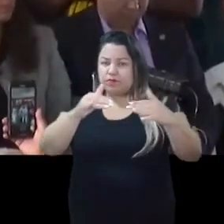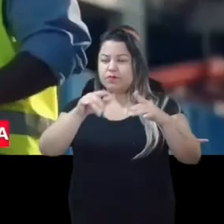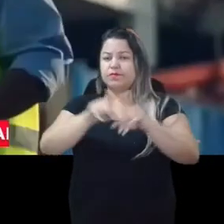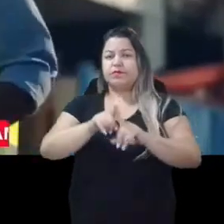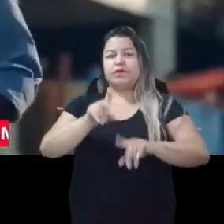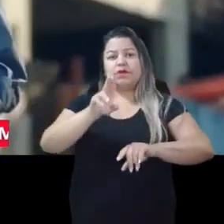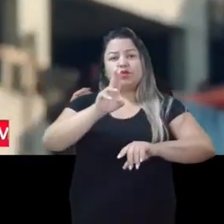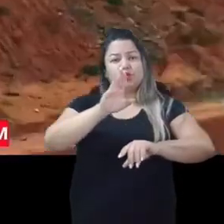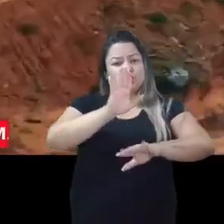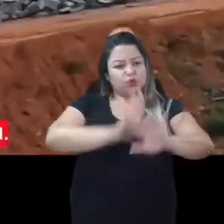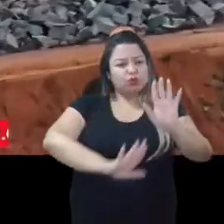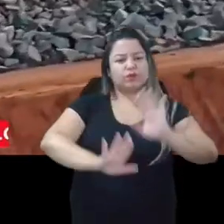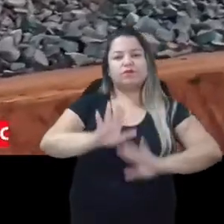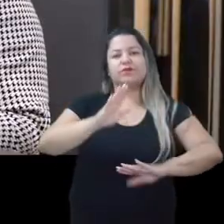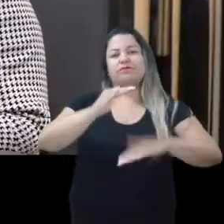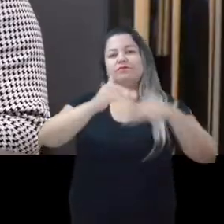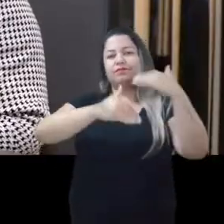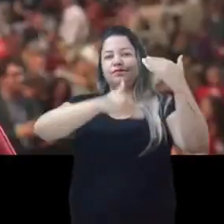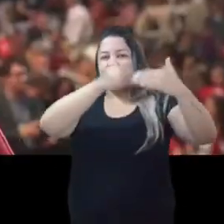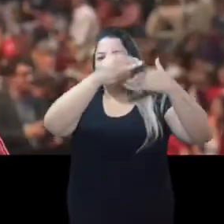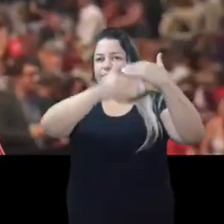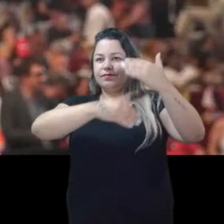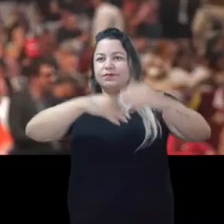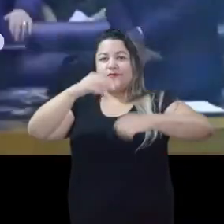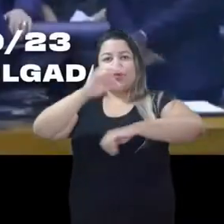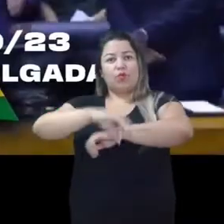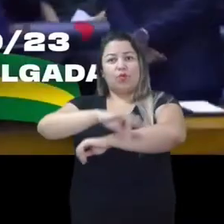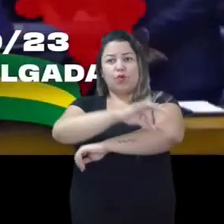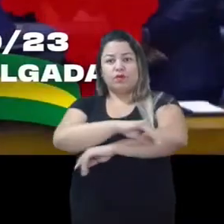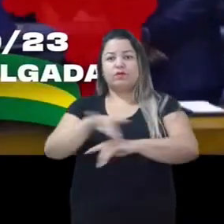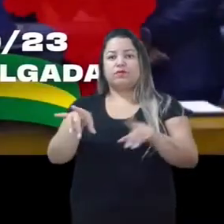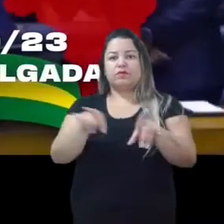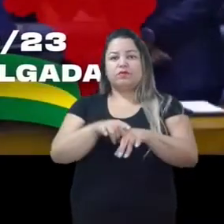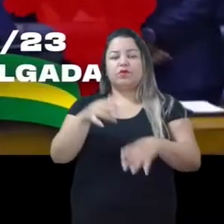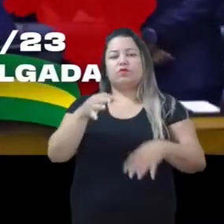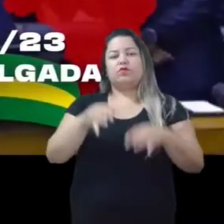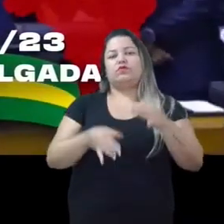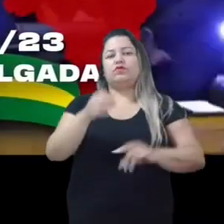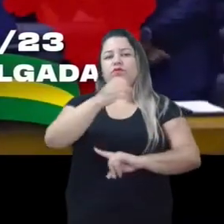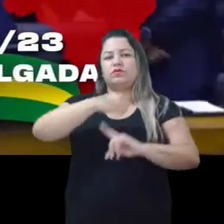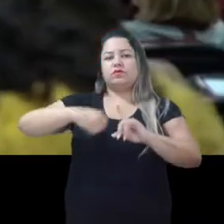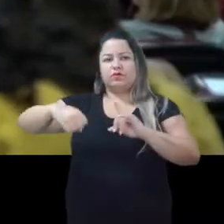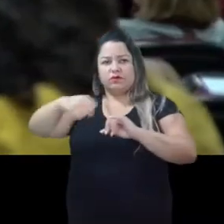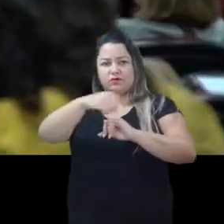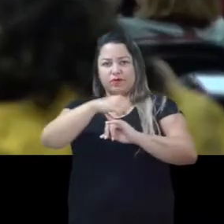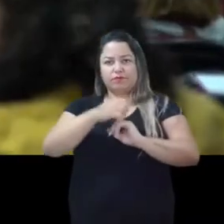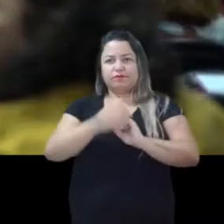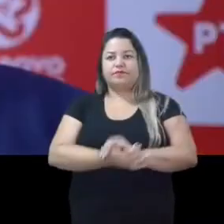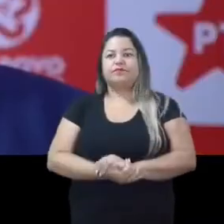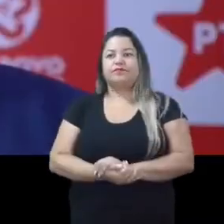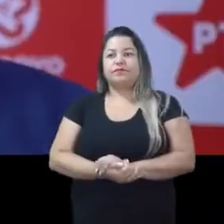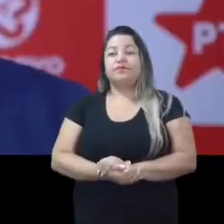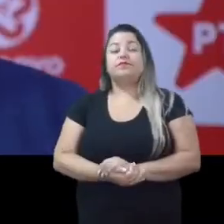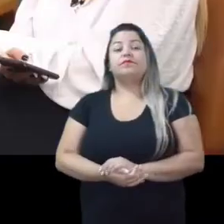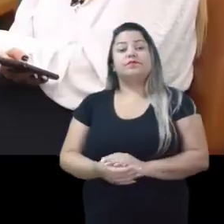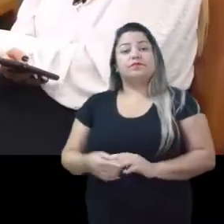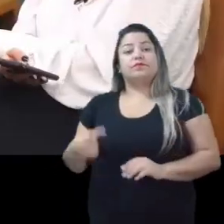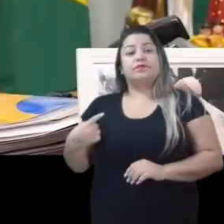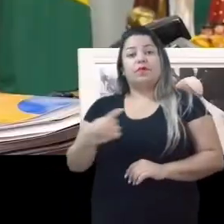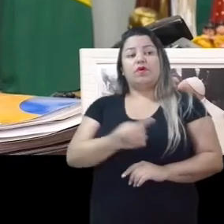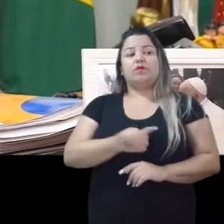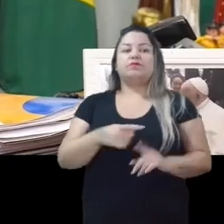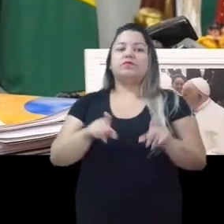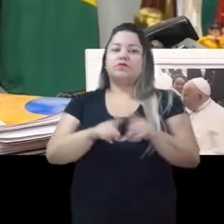acolher desenvolvimento, sustentabilidade e justiça social. Estamos sempre nos